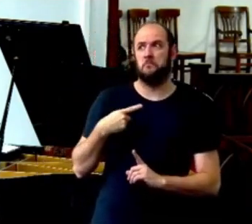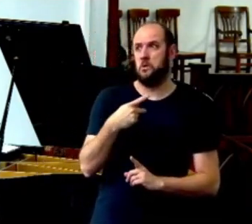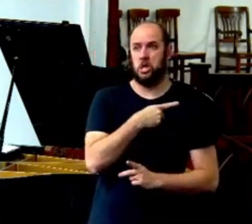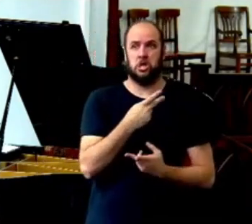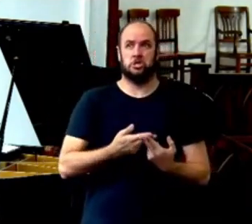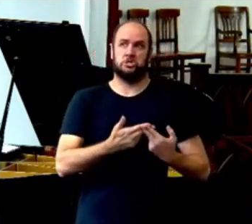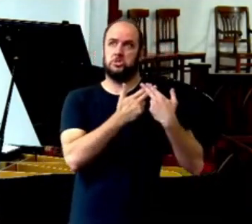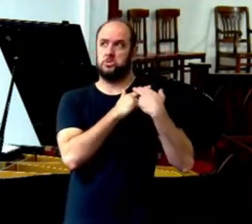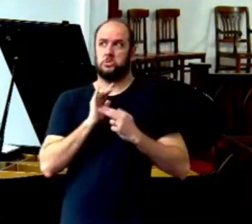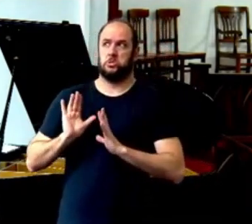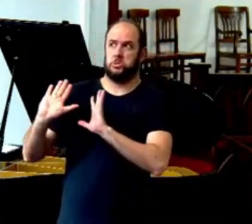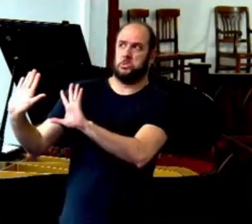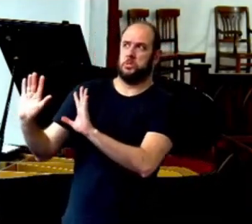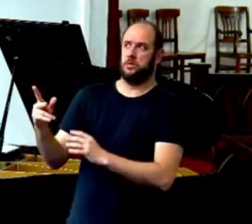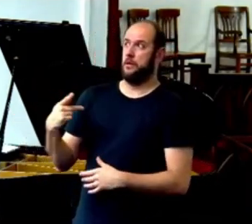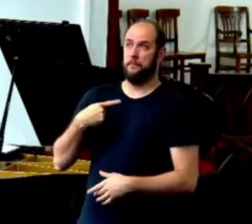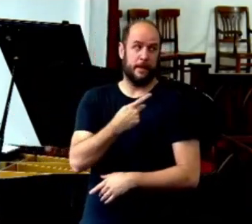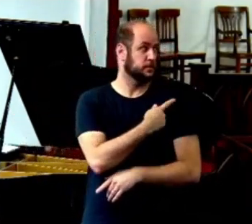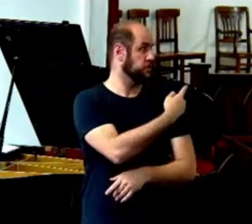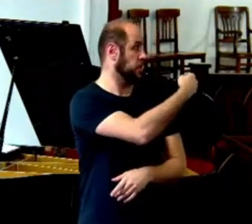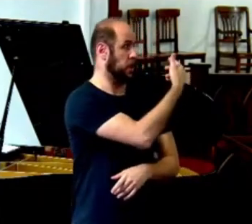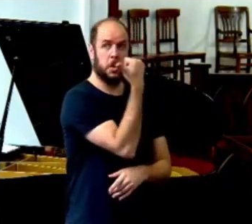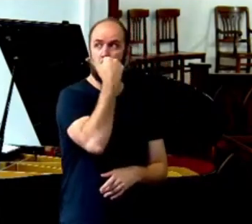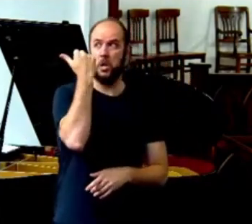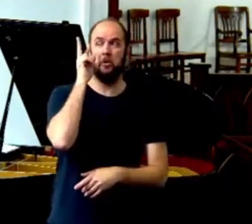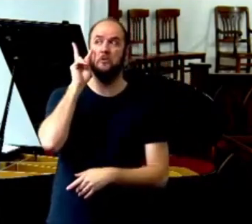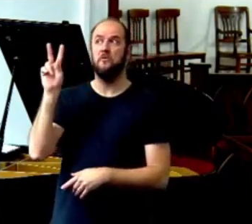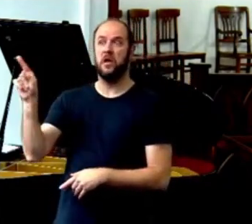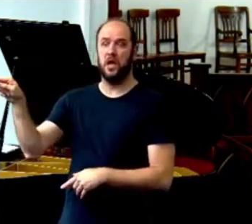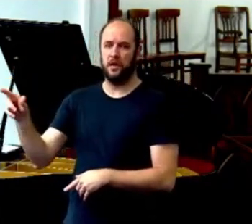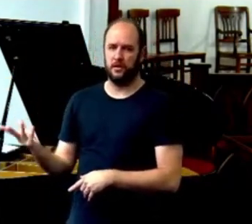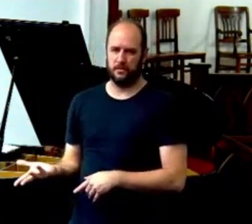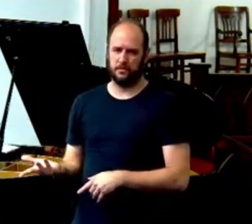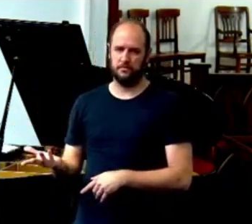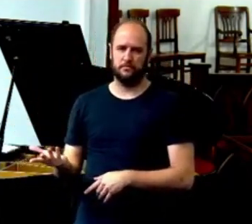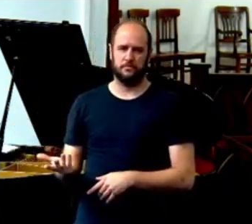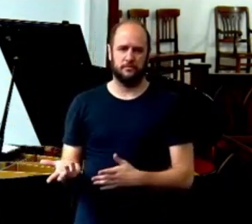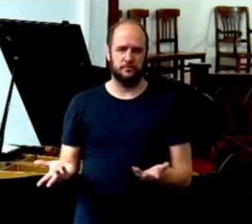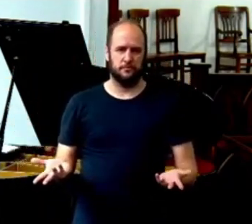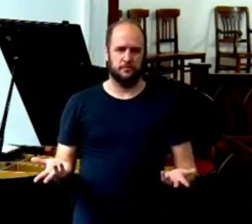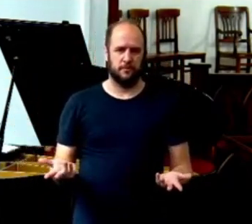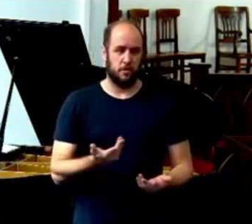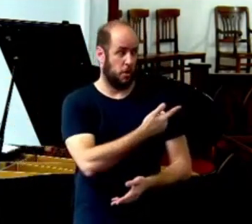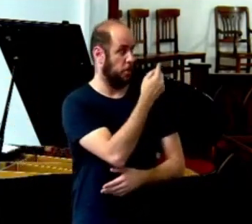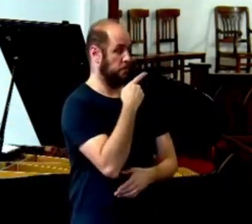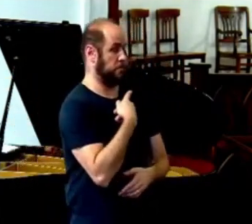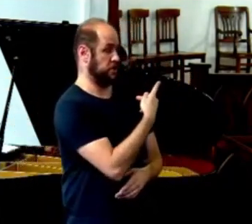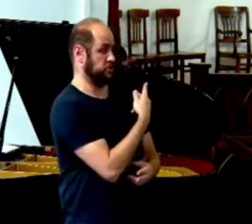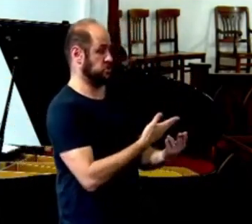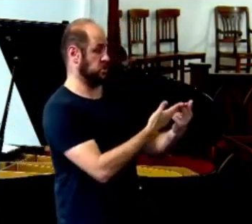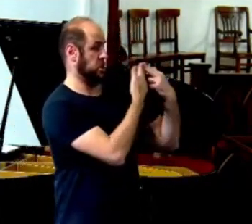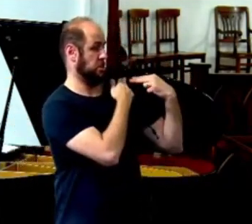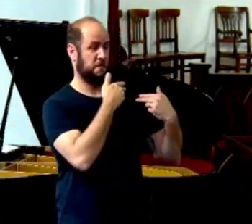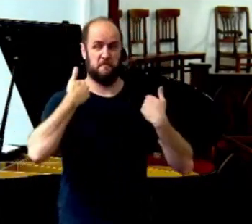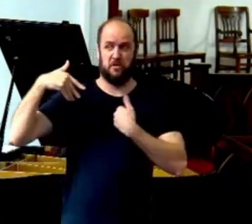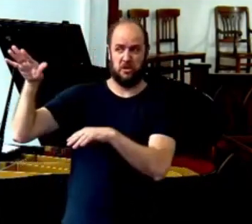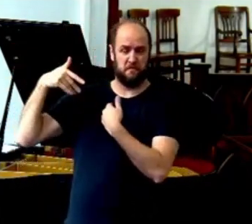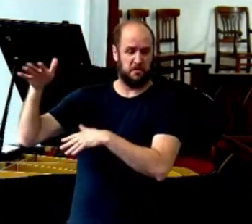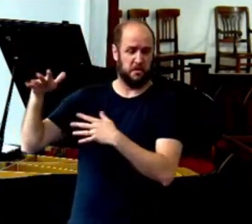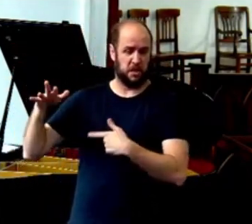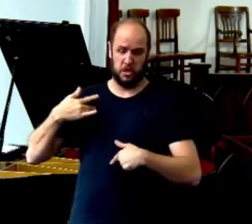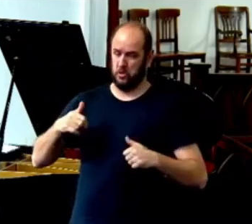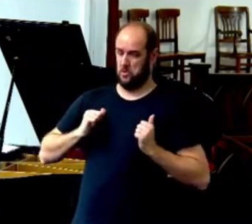tem que repreender. Ó, pastor, eu vi o outro fazendo errado. Vai lá o senhor e